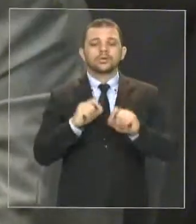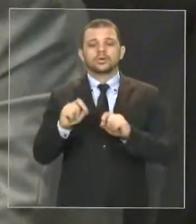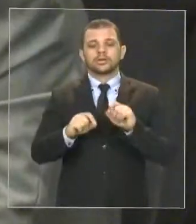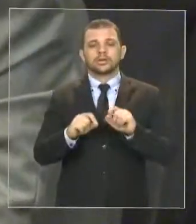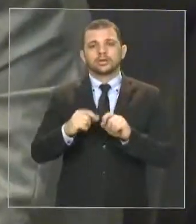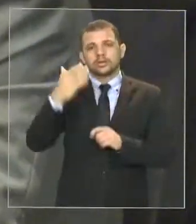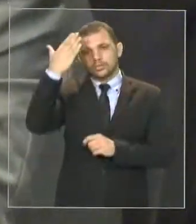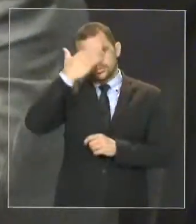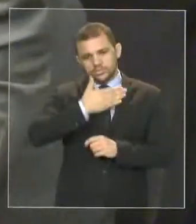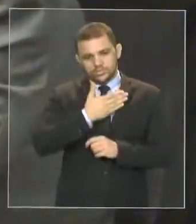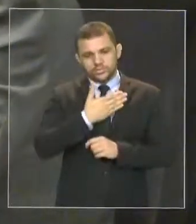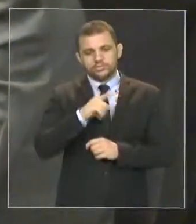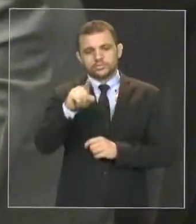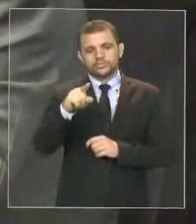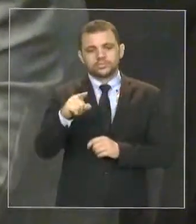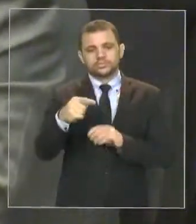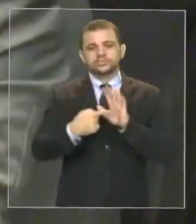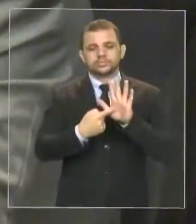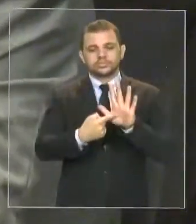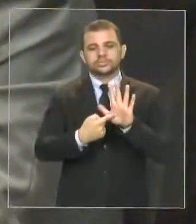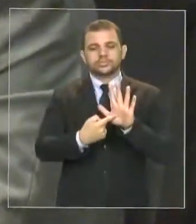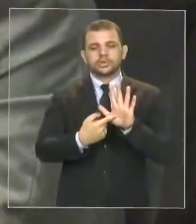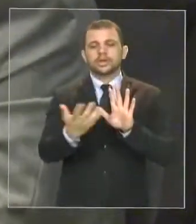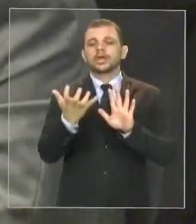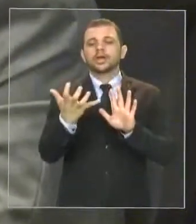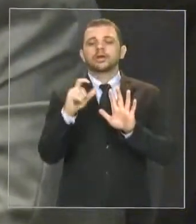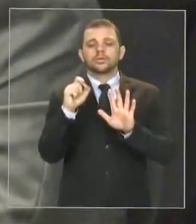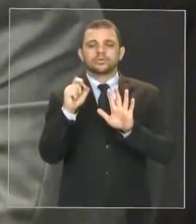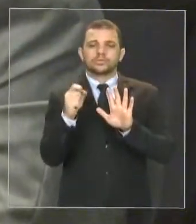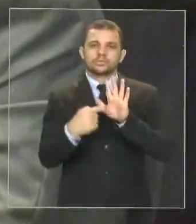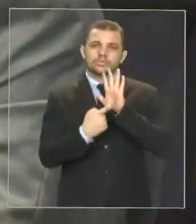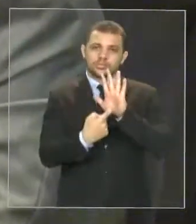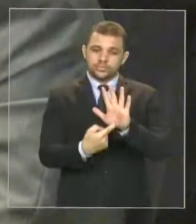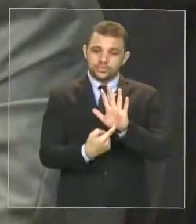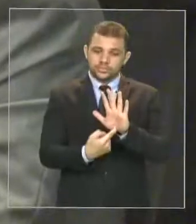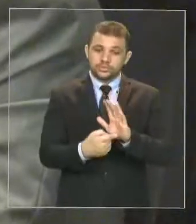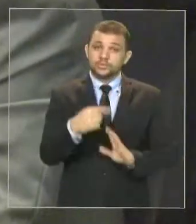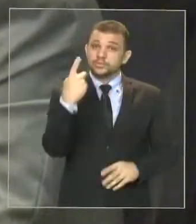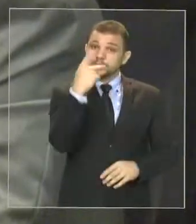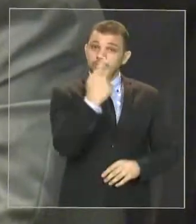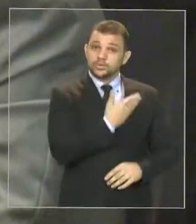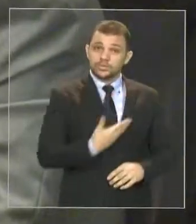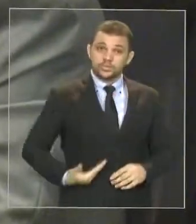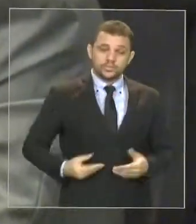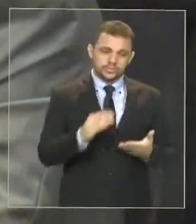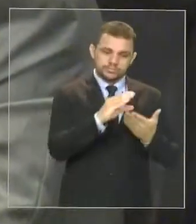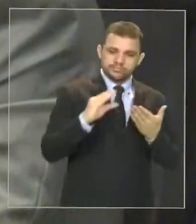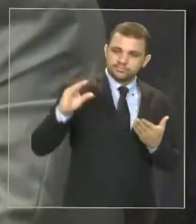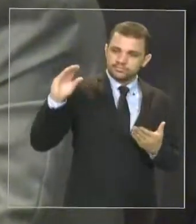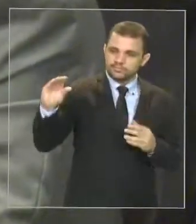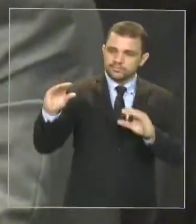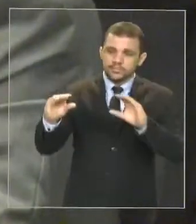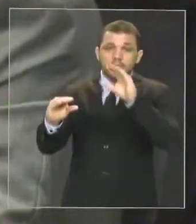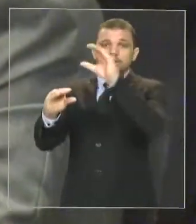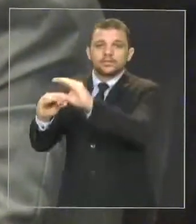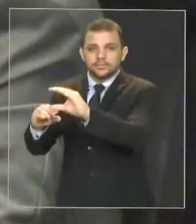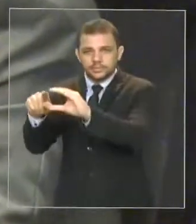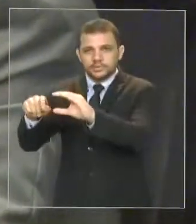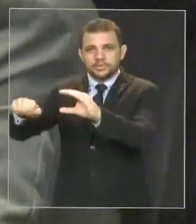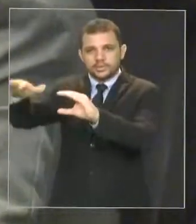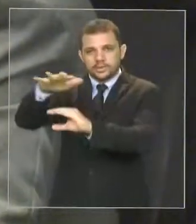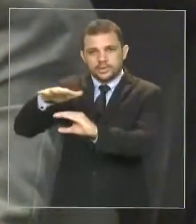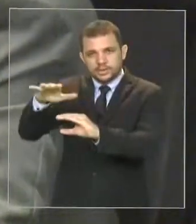está mostrando. Isso é para mostrar que essa suplementação para a área da comunicação é